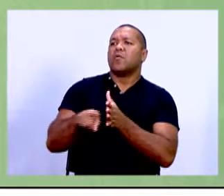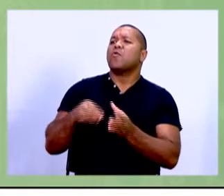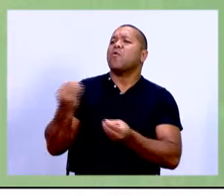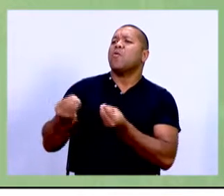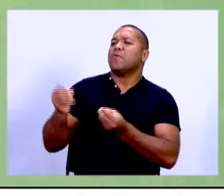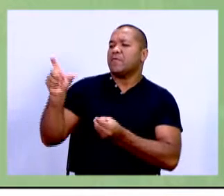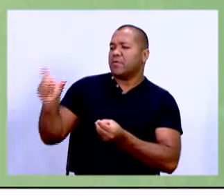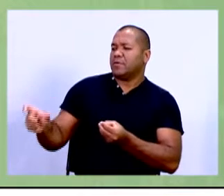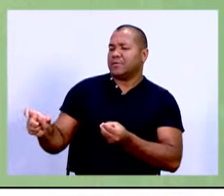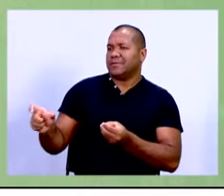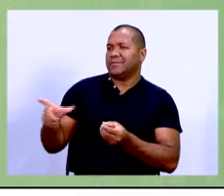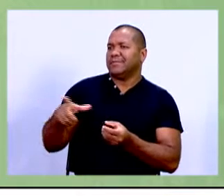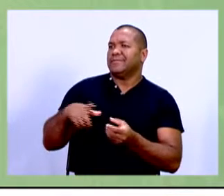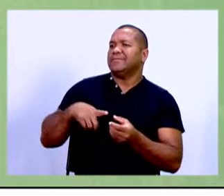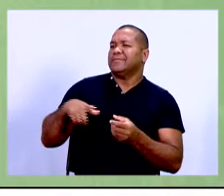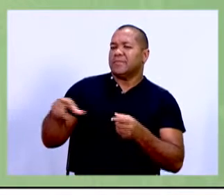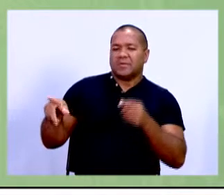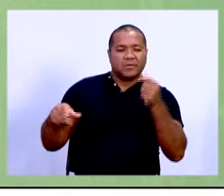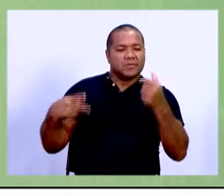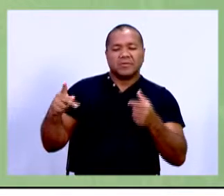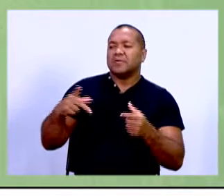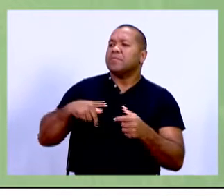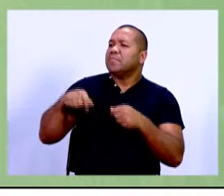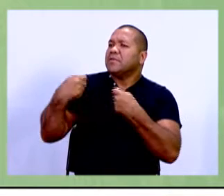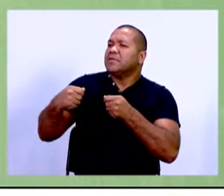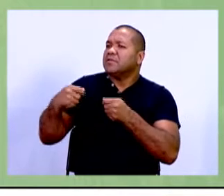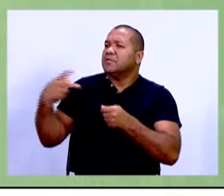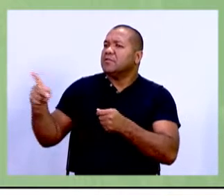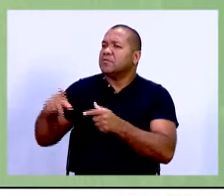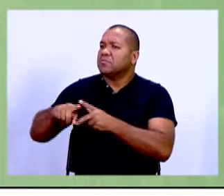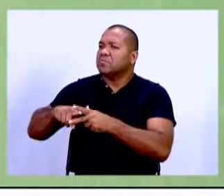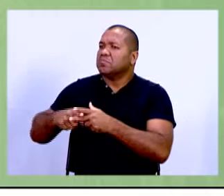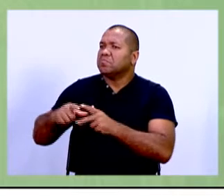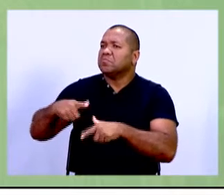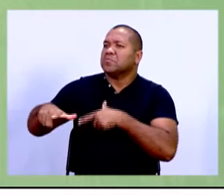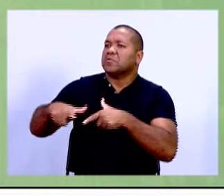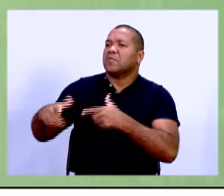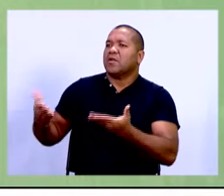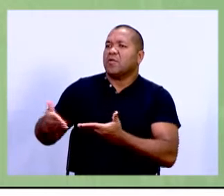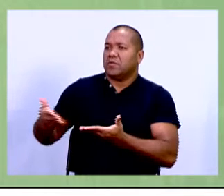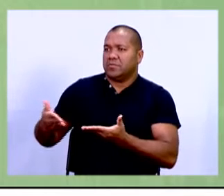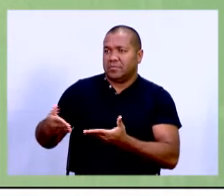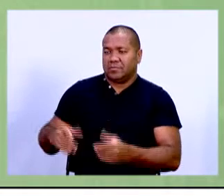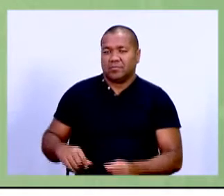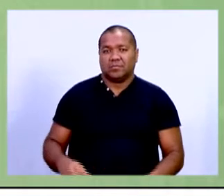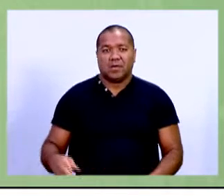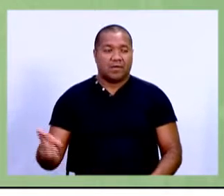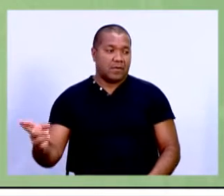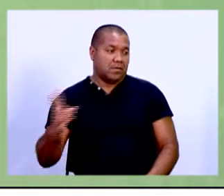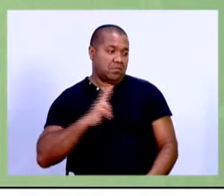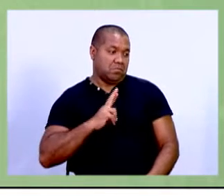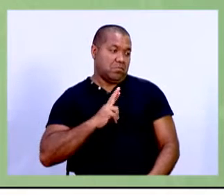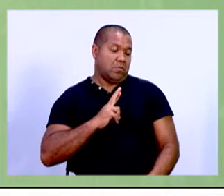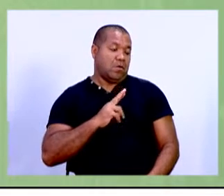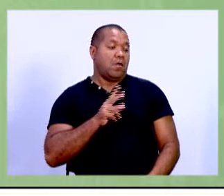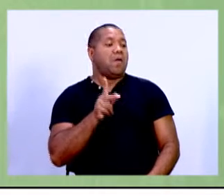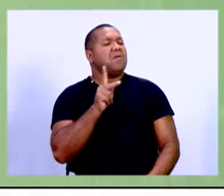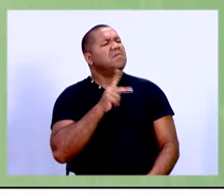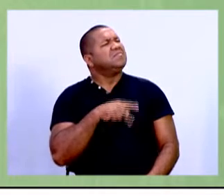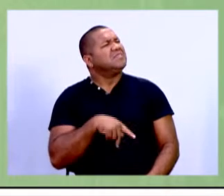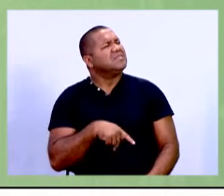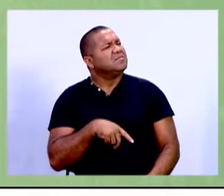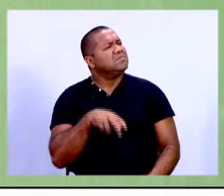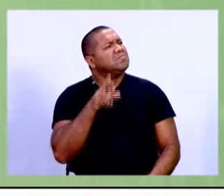atendimento atualmente, seu Jorge? Aí ele vai responder. Professora Araceli, você podia fazer só ler